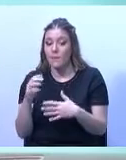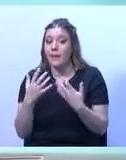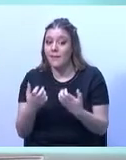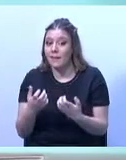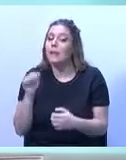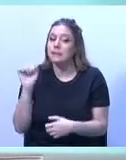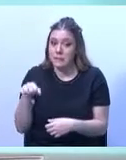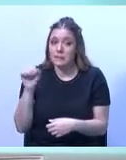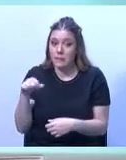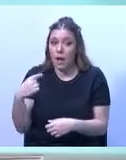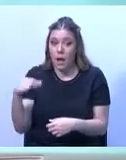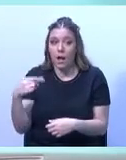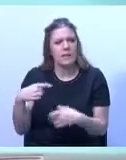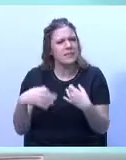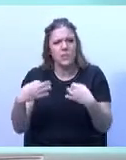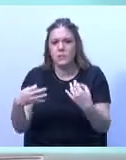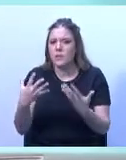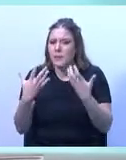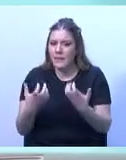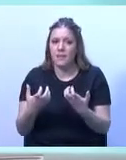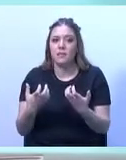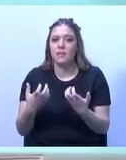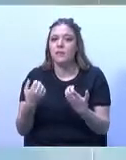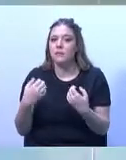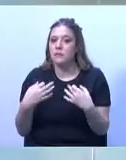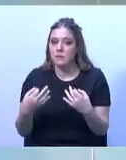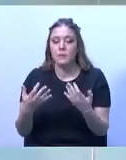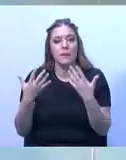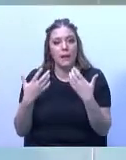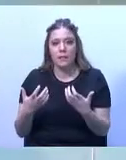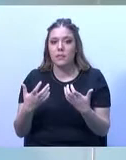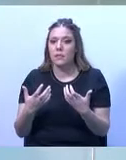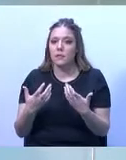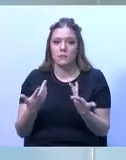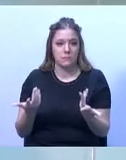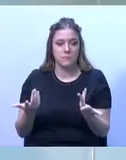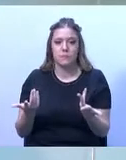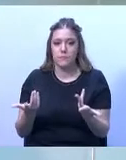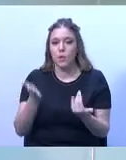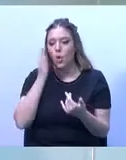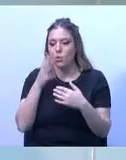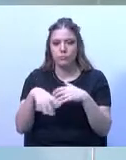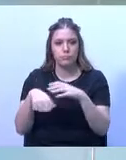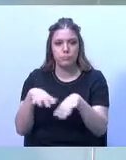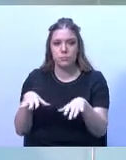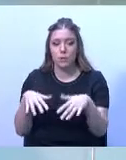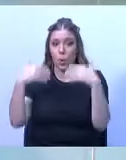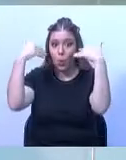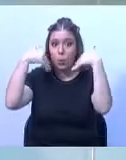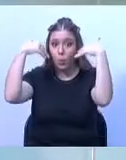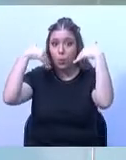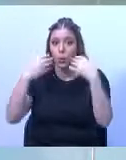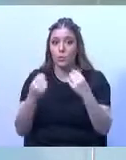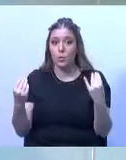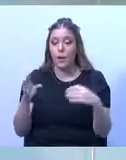Tenho. Muito Tenho bem. sempre Muito os pés quentes. Não uso nada nos pés para dormir nem nada. Muito bem. E transpira, Dona Margarida? Transpira